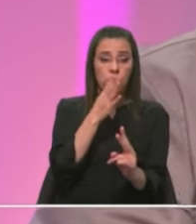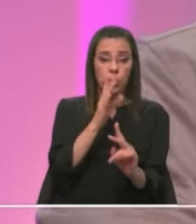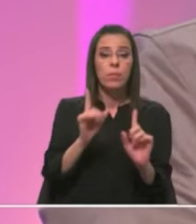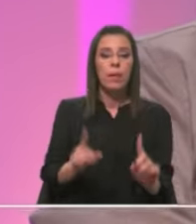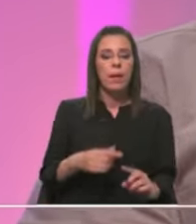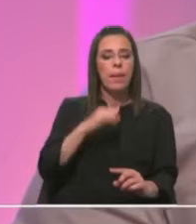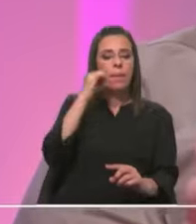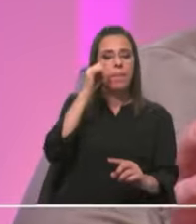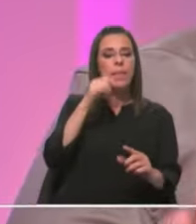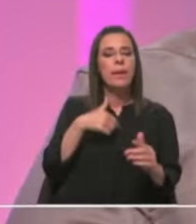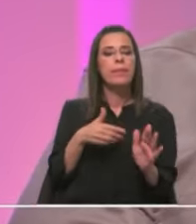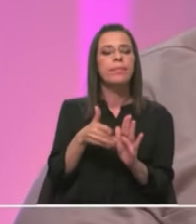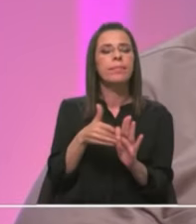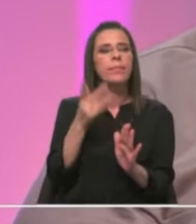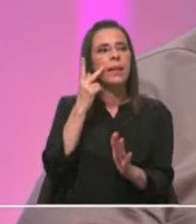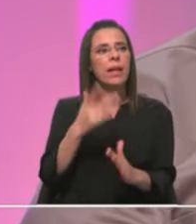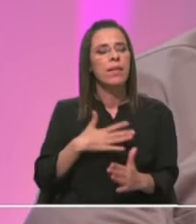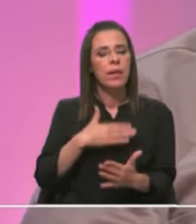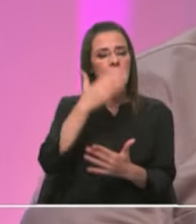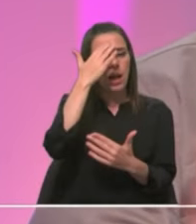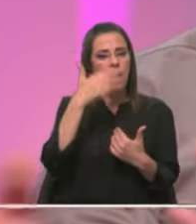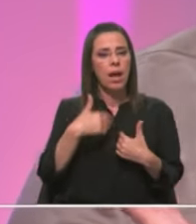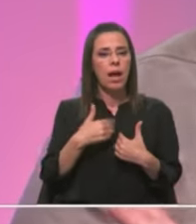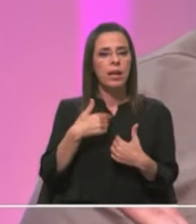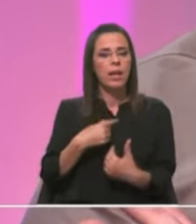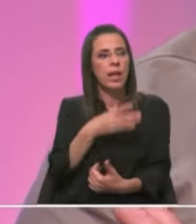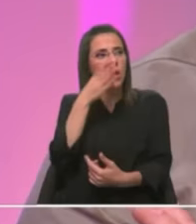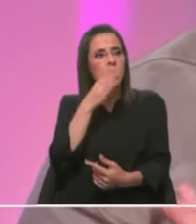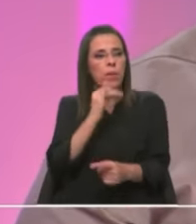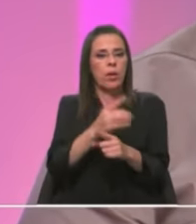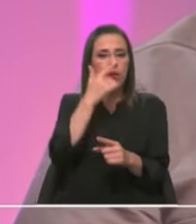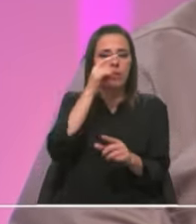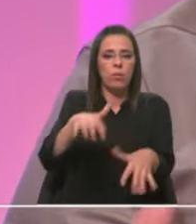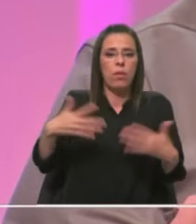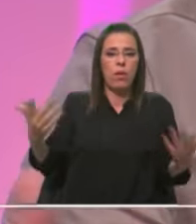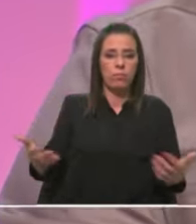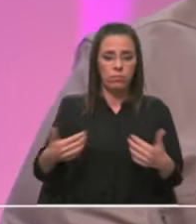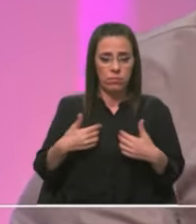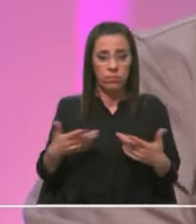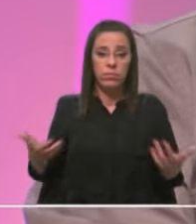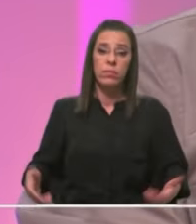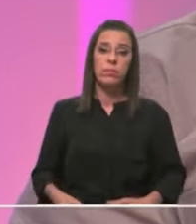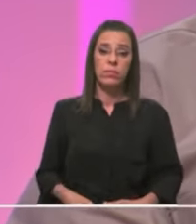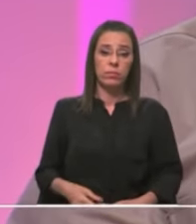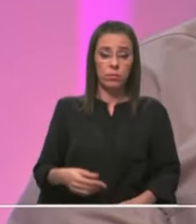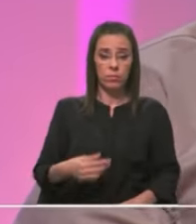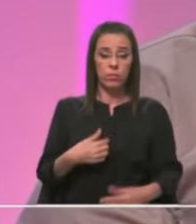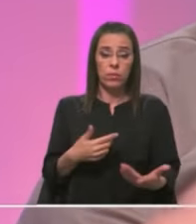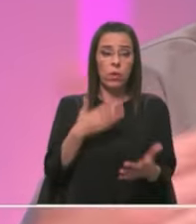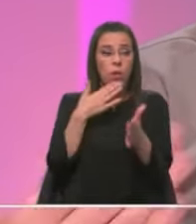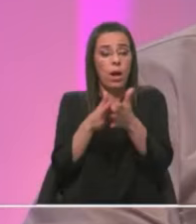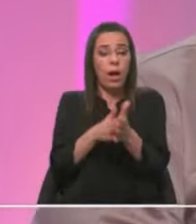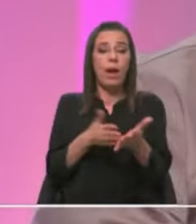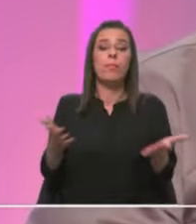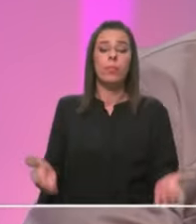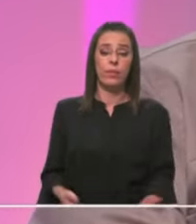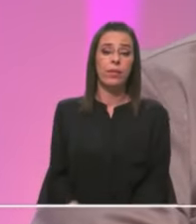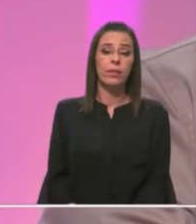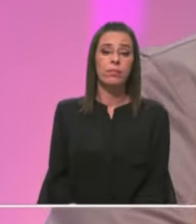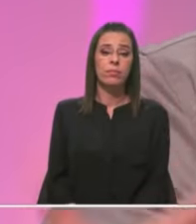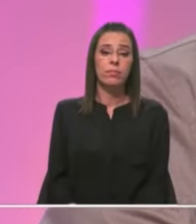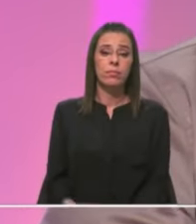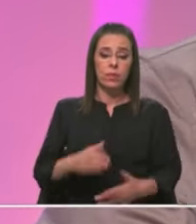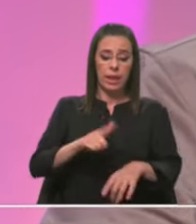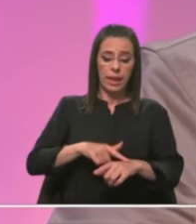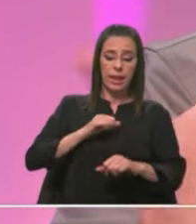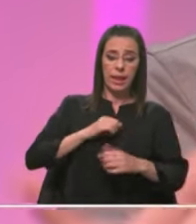ainda não estou naquela altura da Vida em que acho que me Deva justificar outra pessoa qualquer porque acho que estou estou a aproveitar o o o o